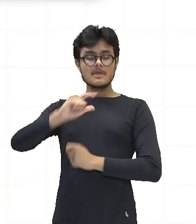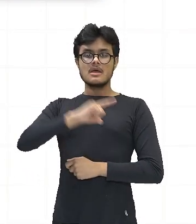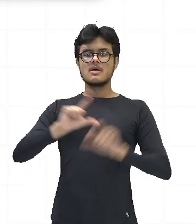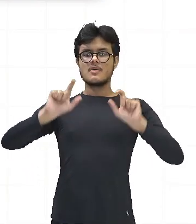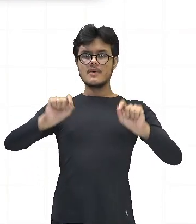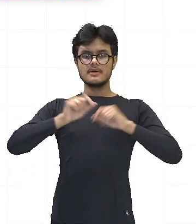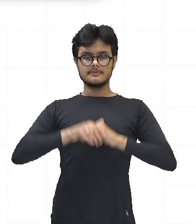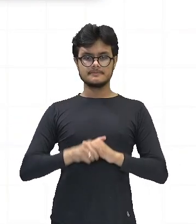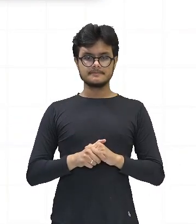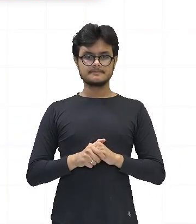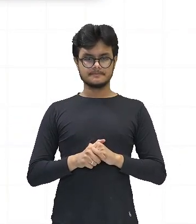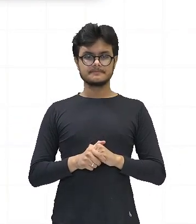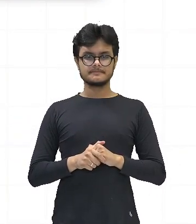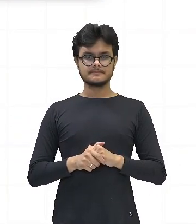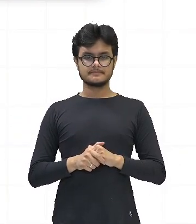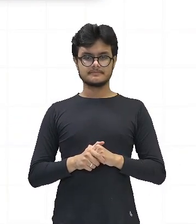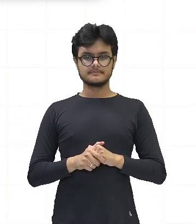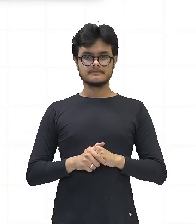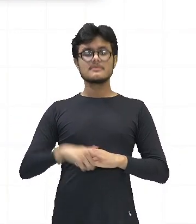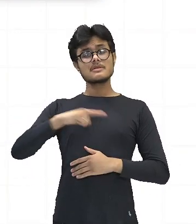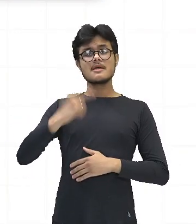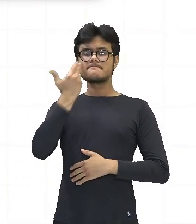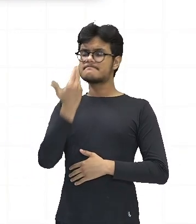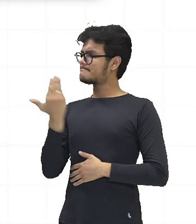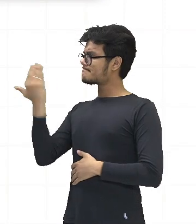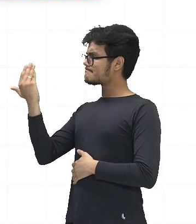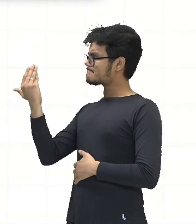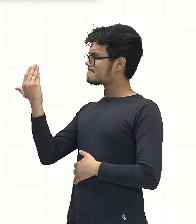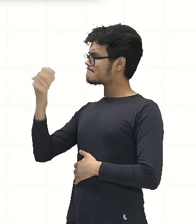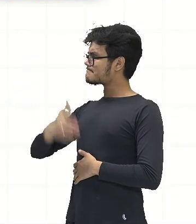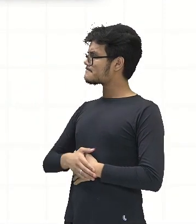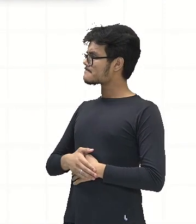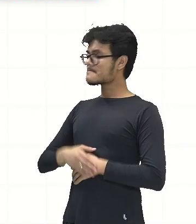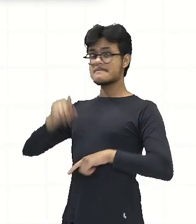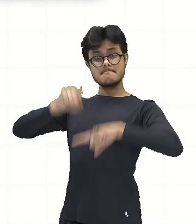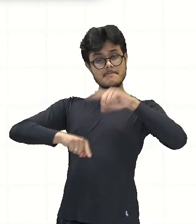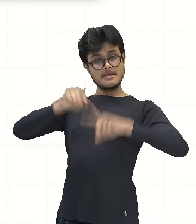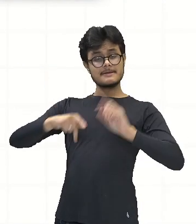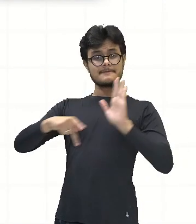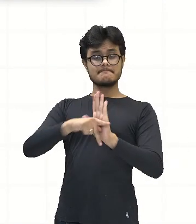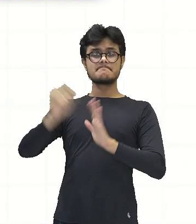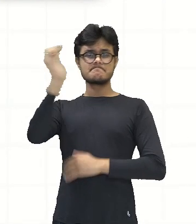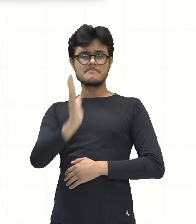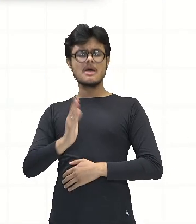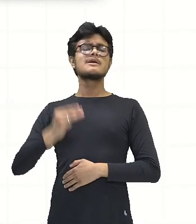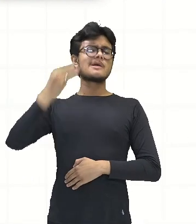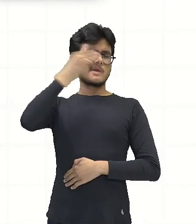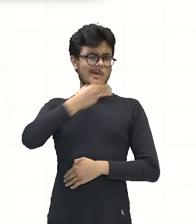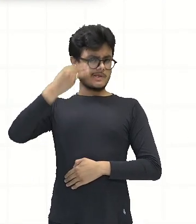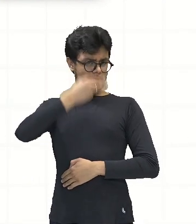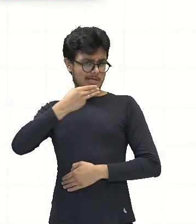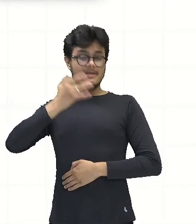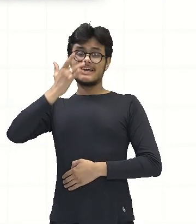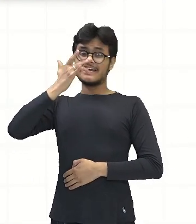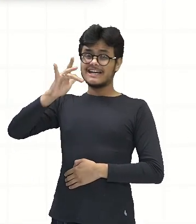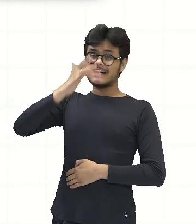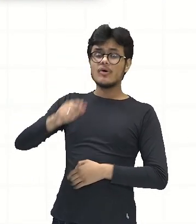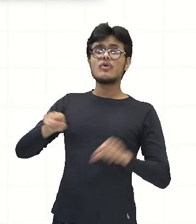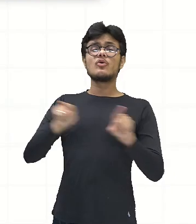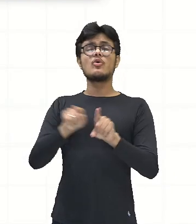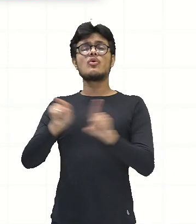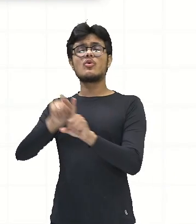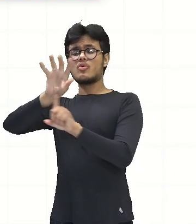pode observar nas imagens, né, do pau-brasil, da cana-de-açúcar, do ouro, do algodão,